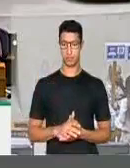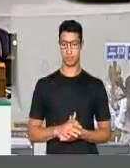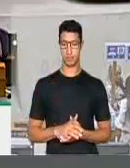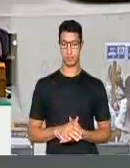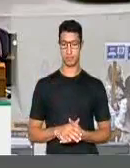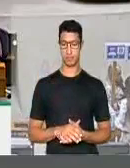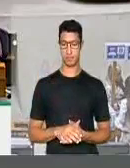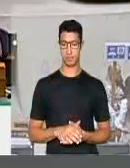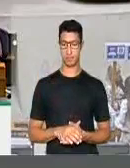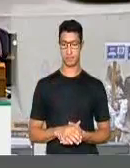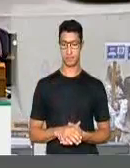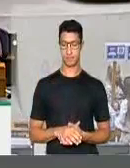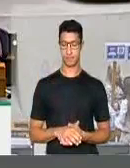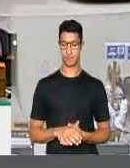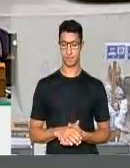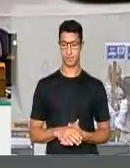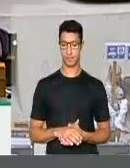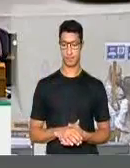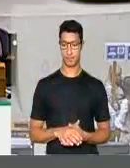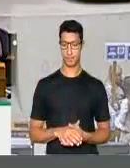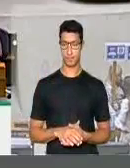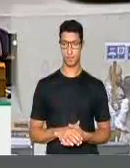senhor presidente, por favor.